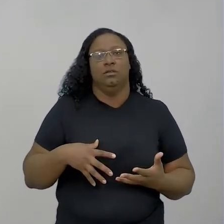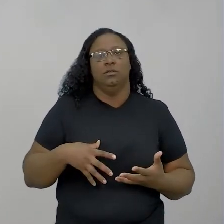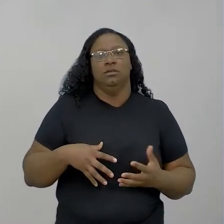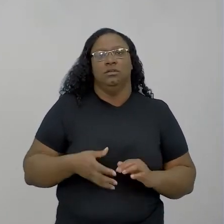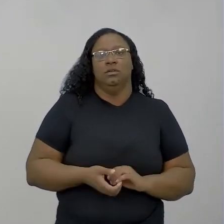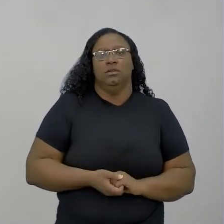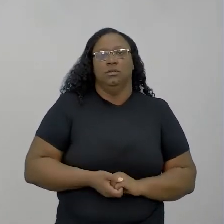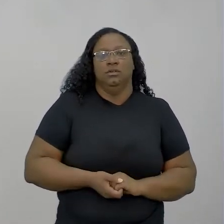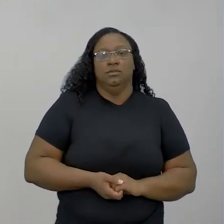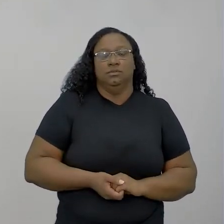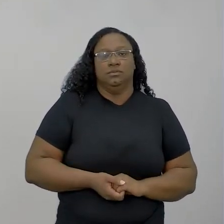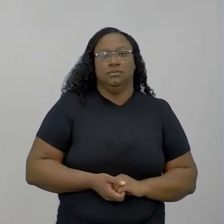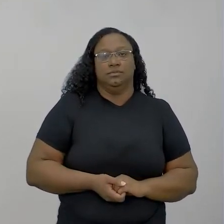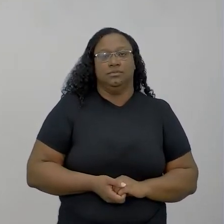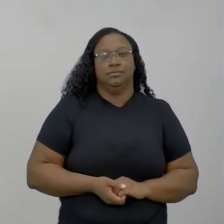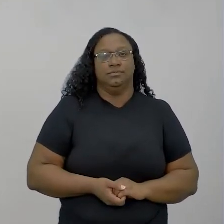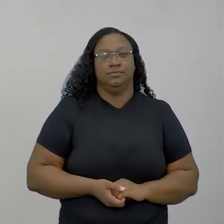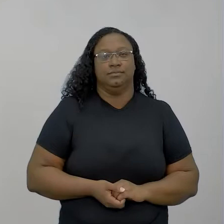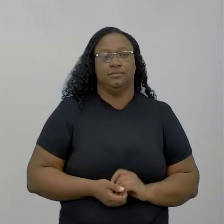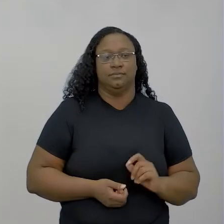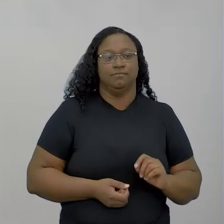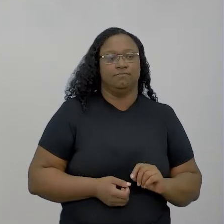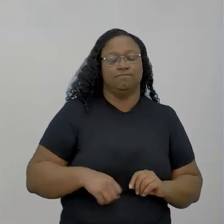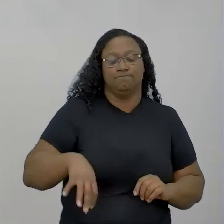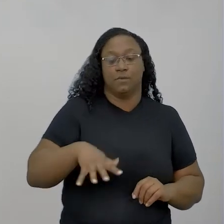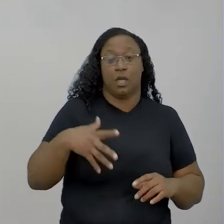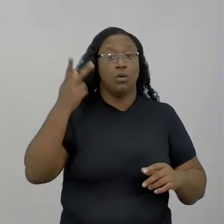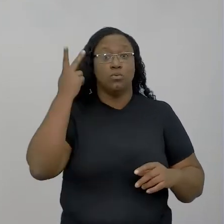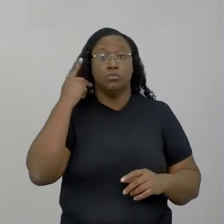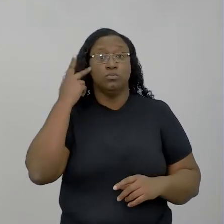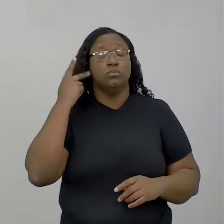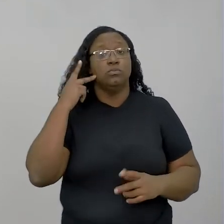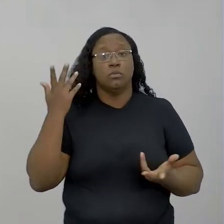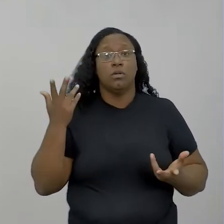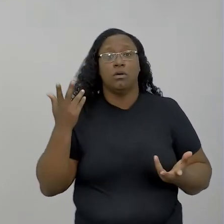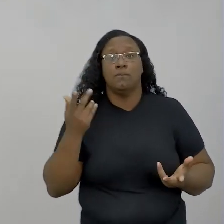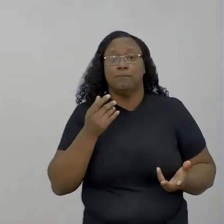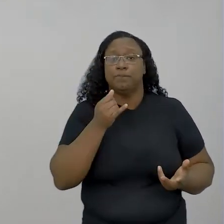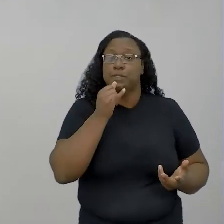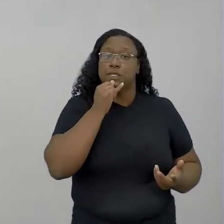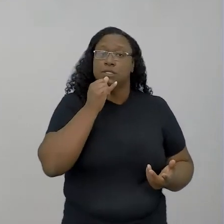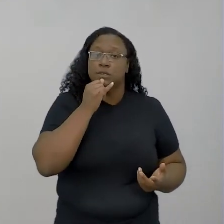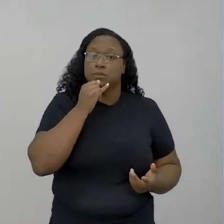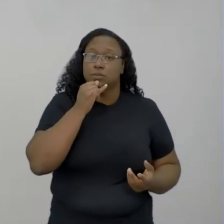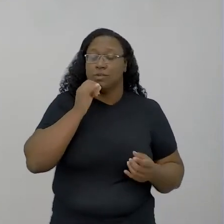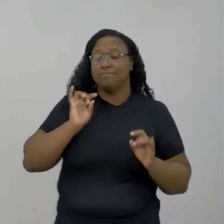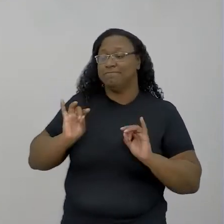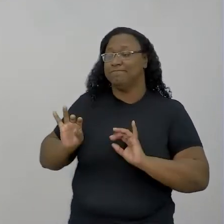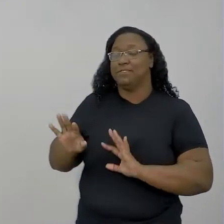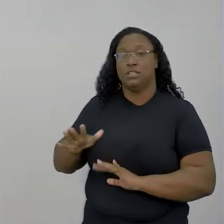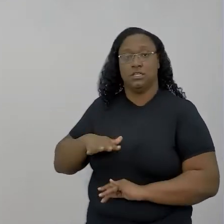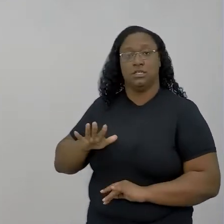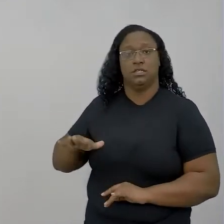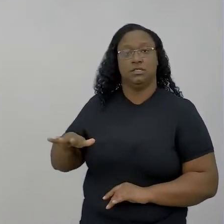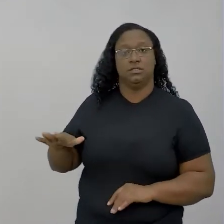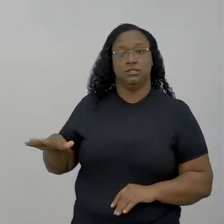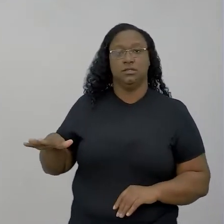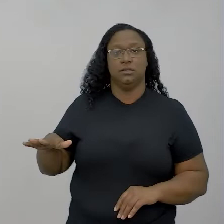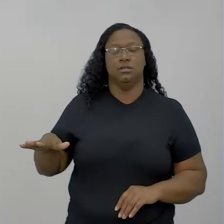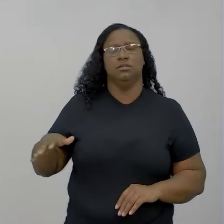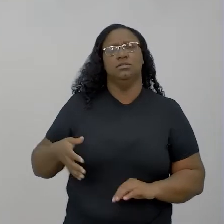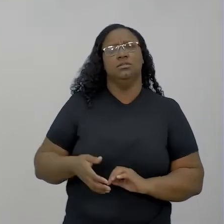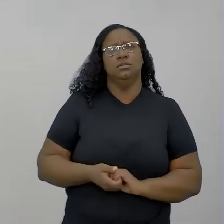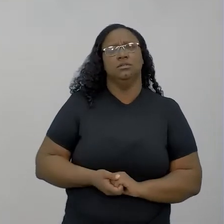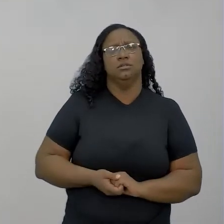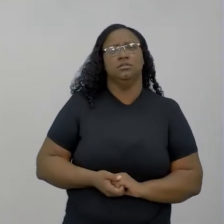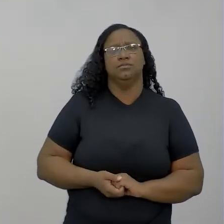por Darwin, né, que é a questão da seleção natural. Então, quando a gente, por exemplo, deixa também as nossas crianças aí, deixam